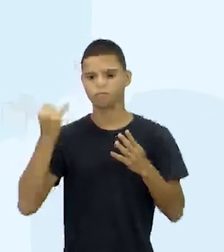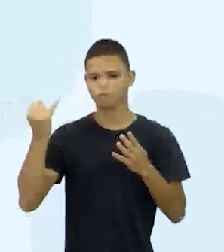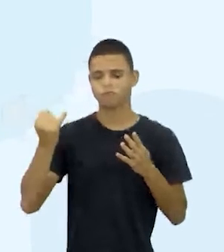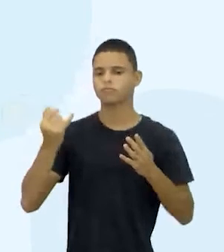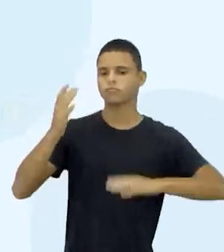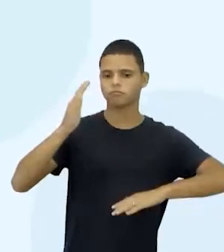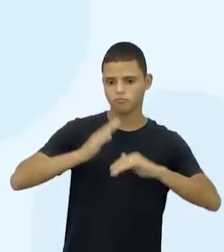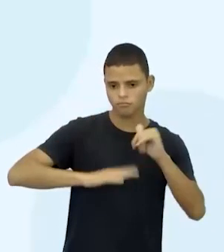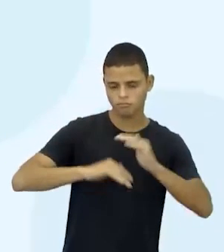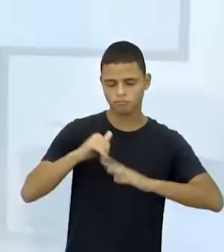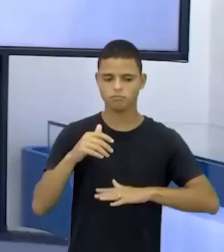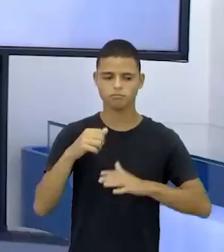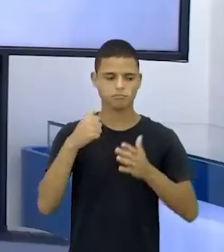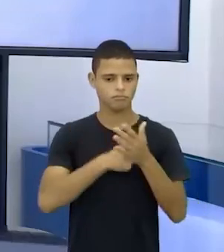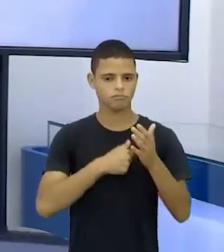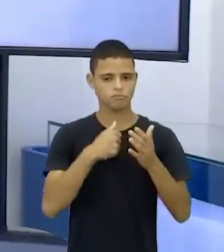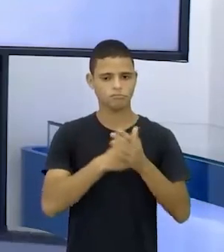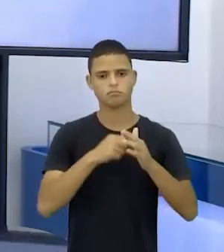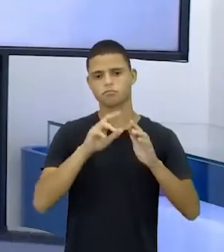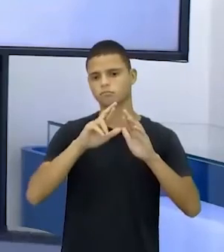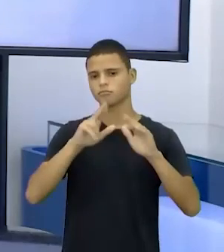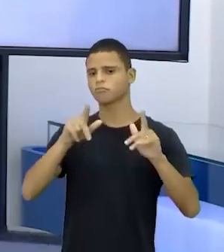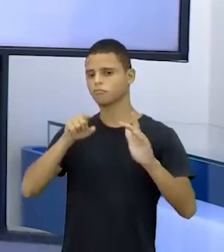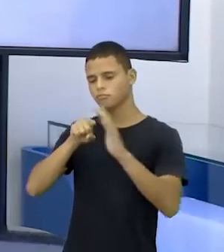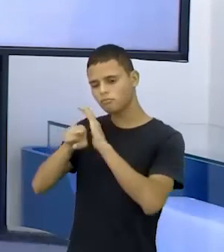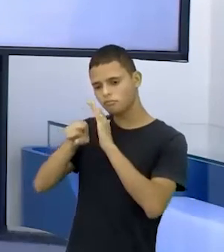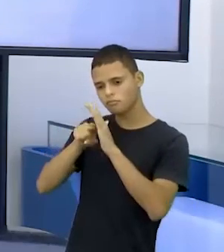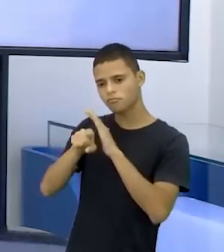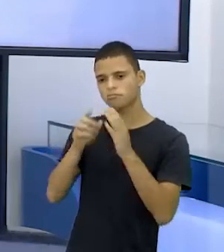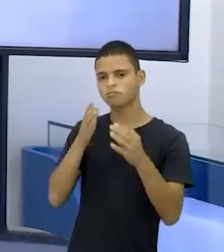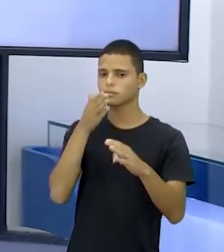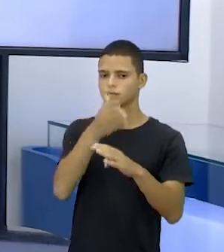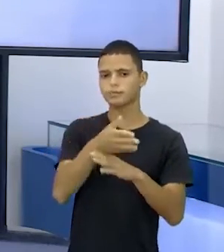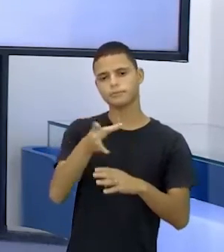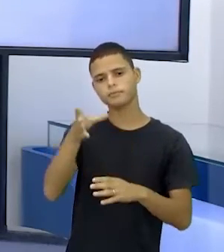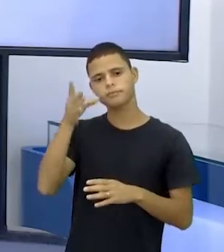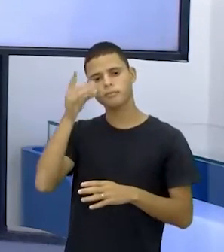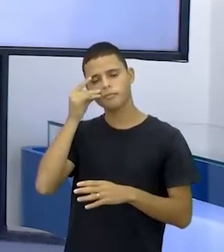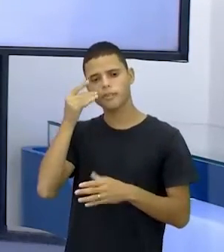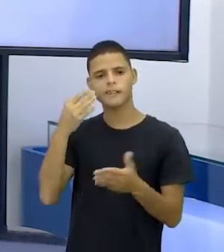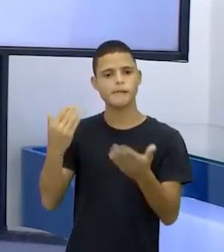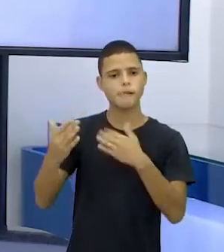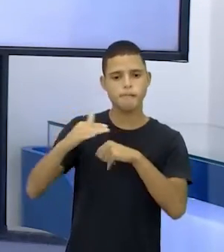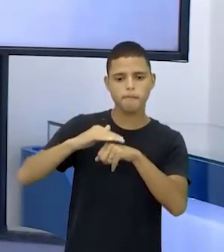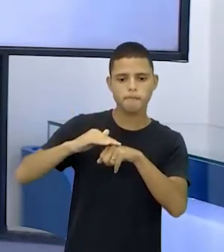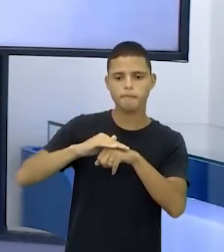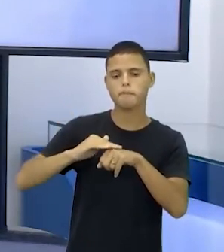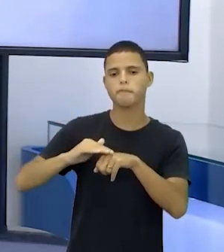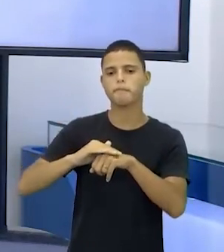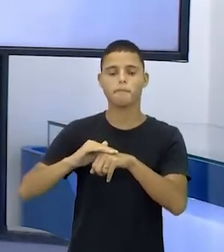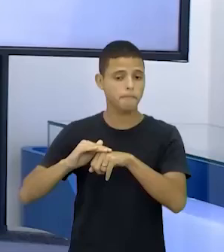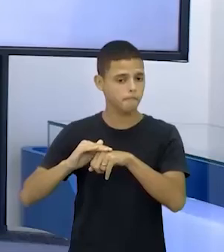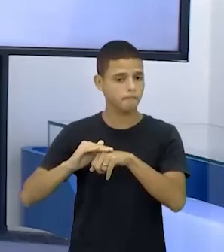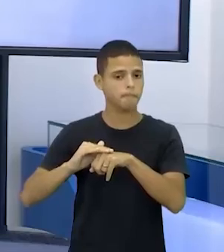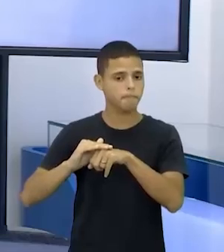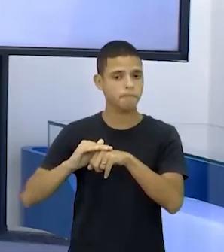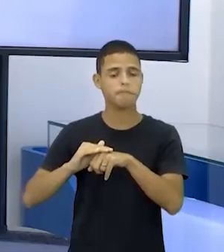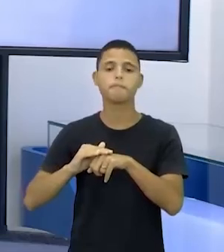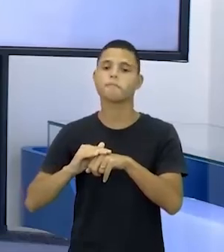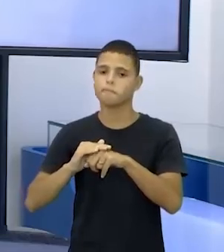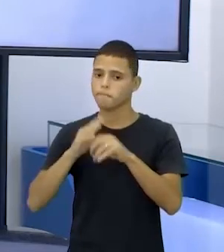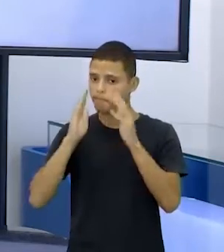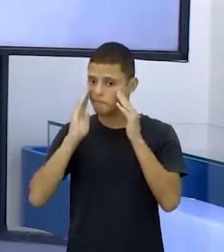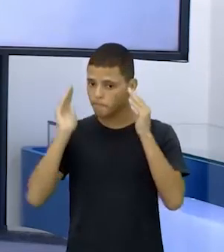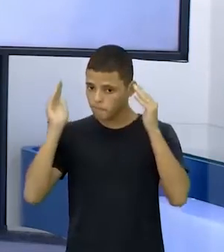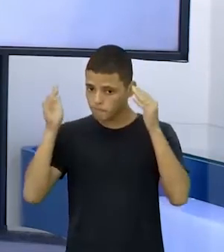luta? Então são várias perguntas aí que vocês vão entrar ao vivo, conversar conosco e mantendo o